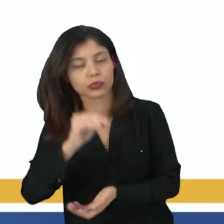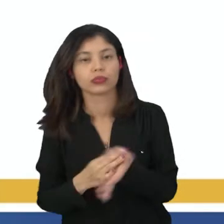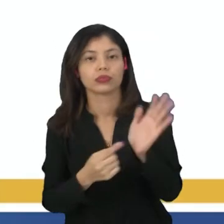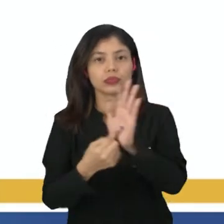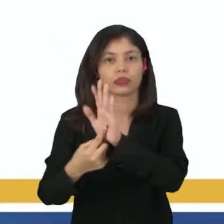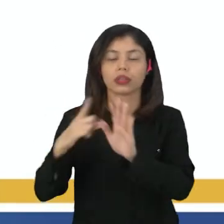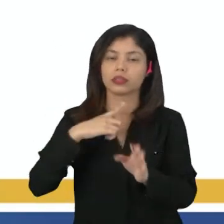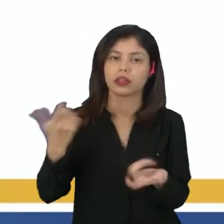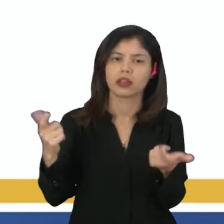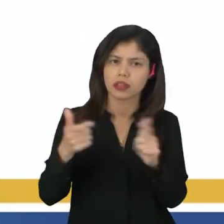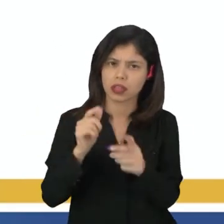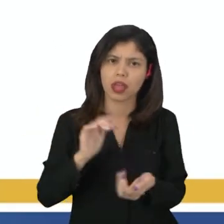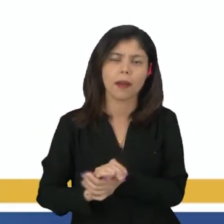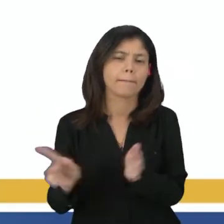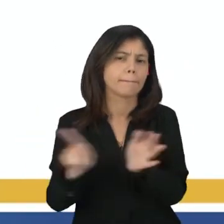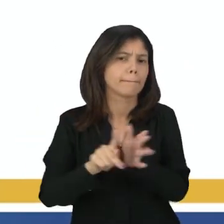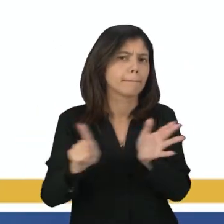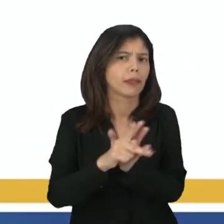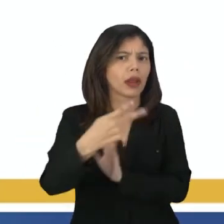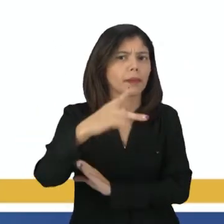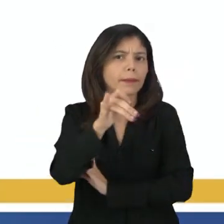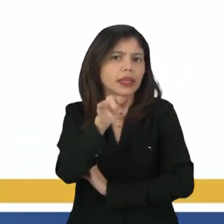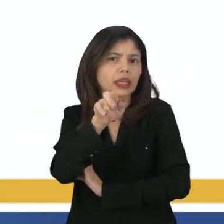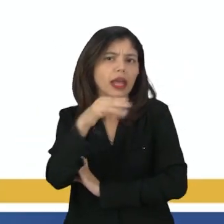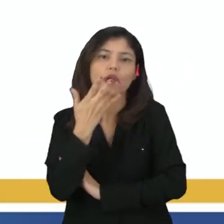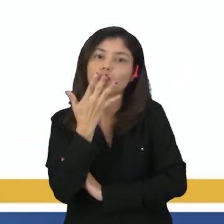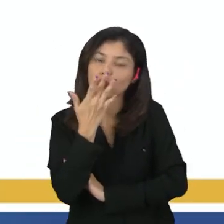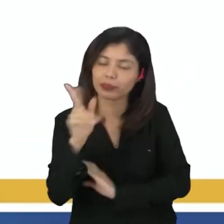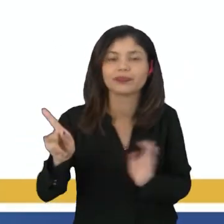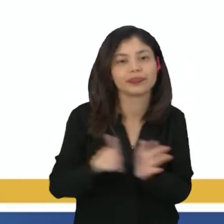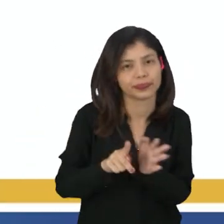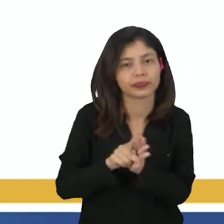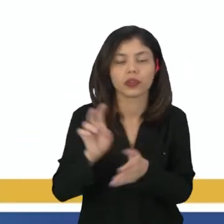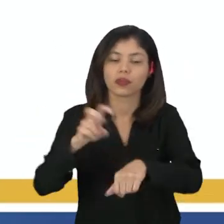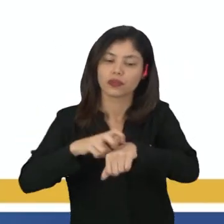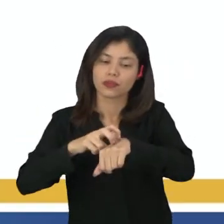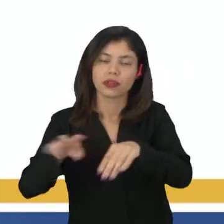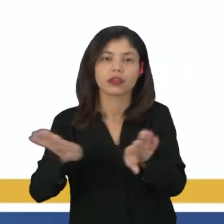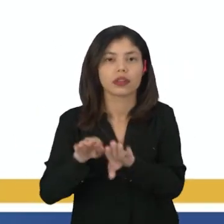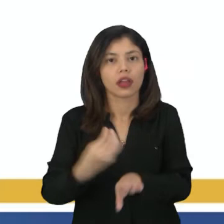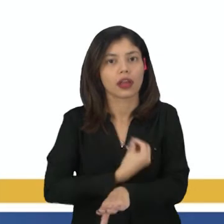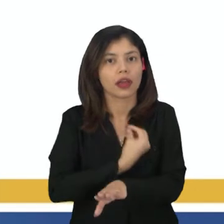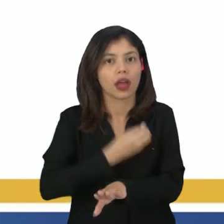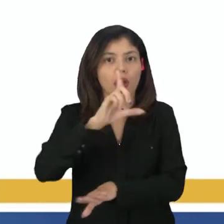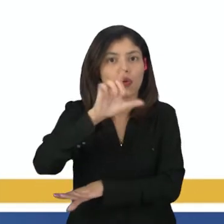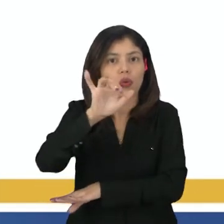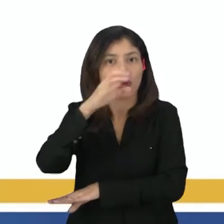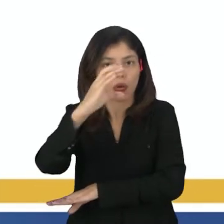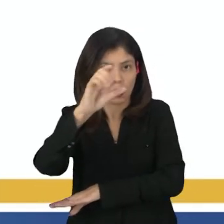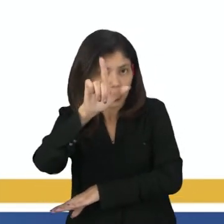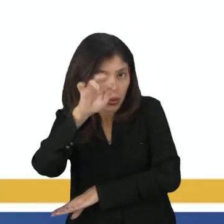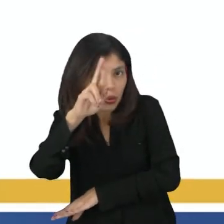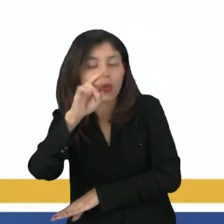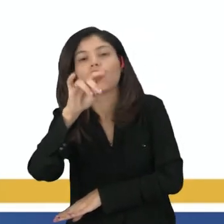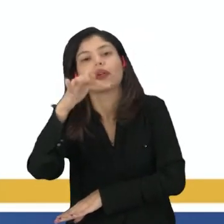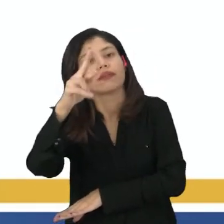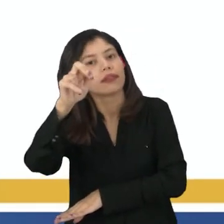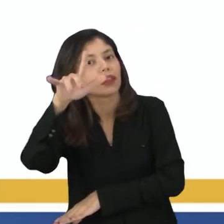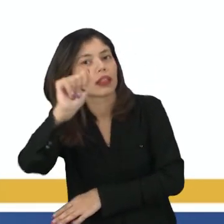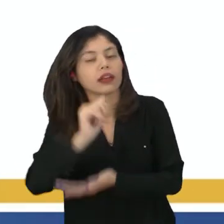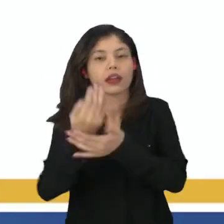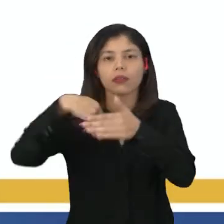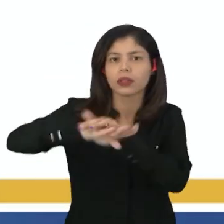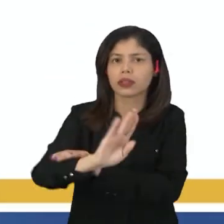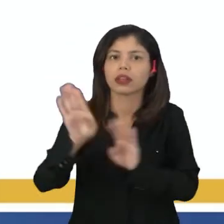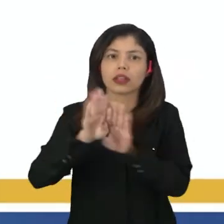uma certa pigmentação. Por que essa pigmentação, então, às vezes acontece, né? Porque tem a presença da clorofila. E essa clorofila é armazenada